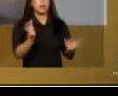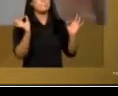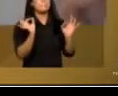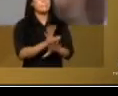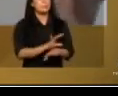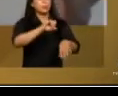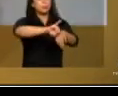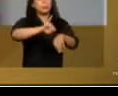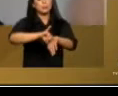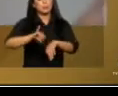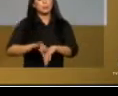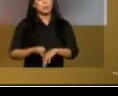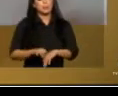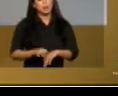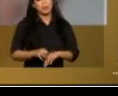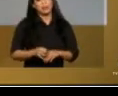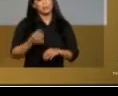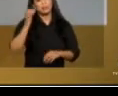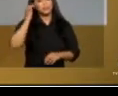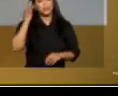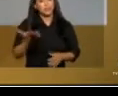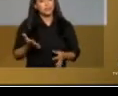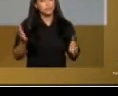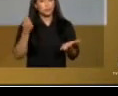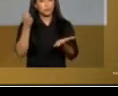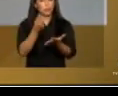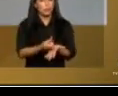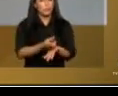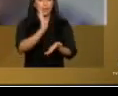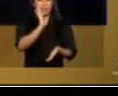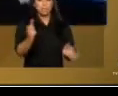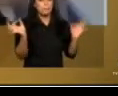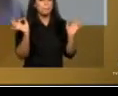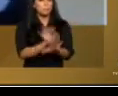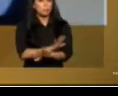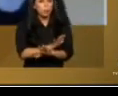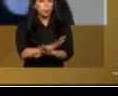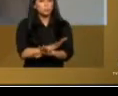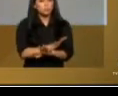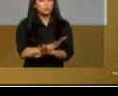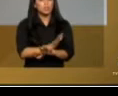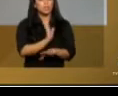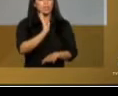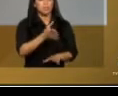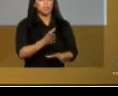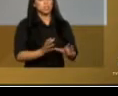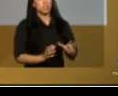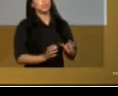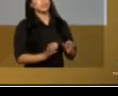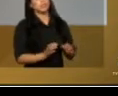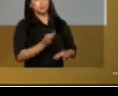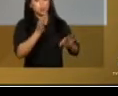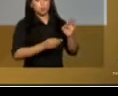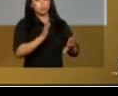amortizadas. Claro, quem é que não quer comprar uma refinaria pronta, uma refinaria já com uma personalidade